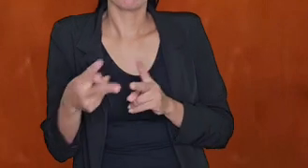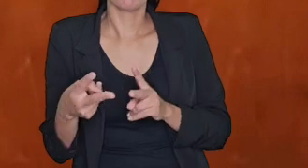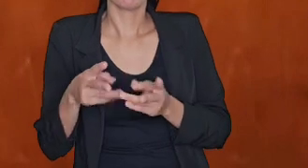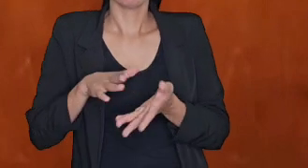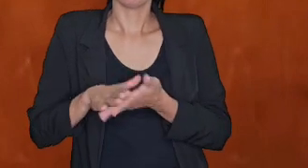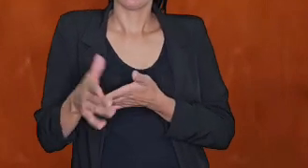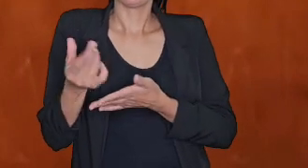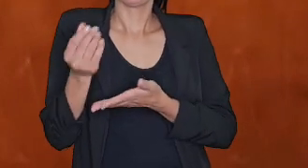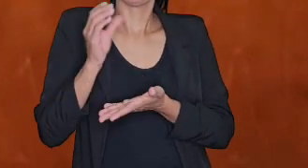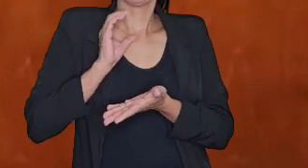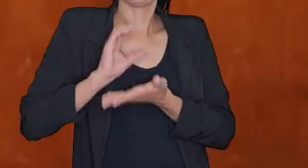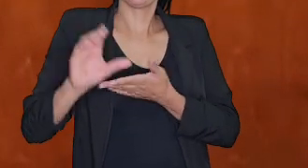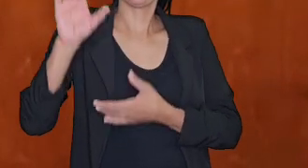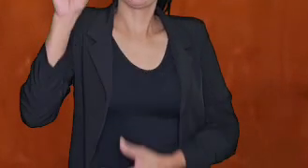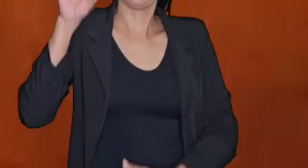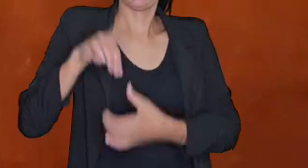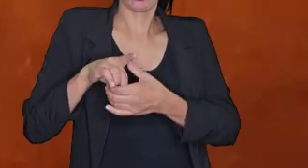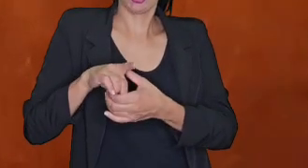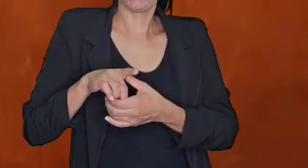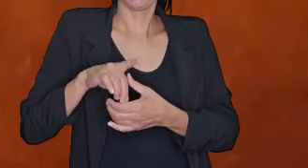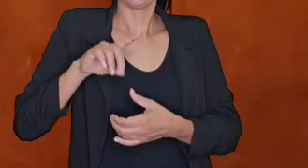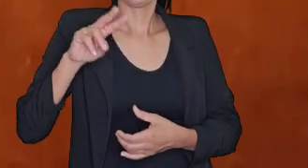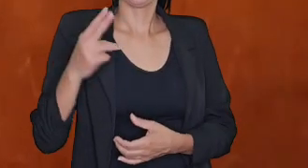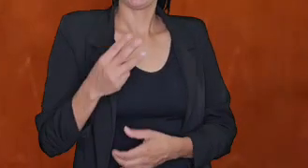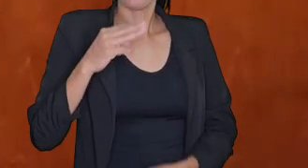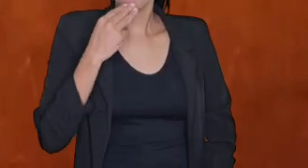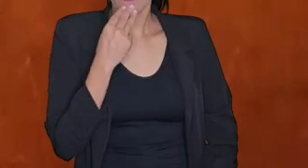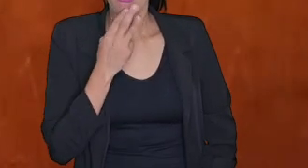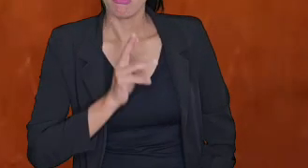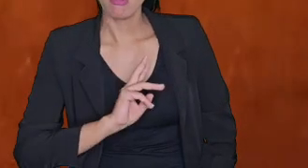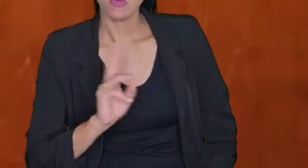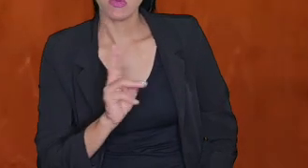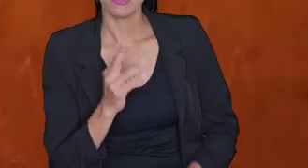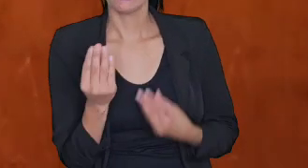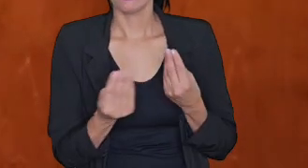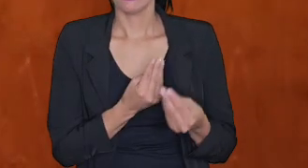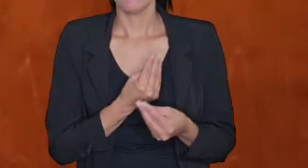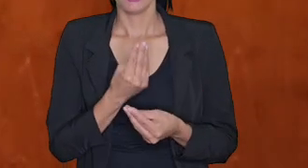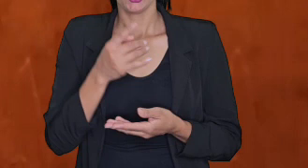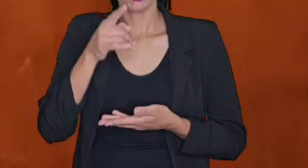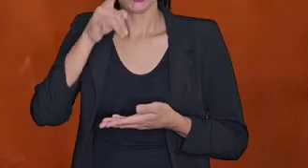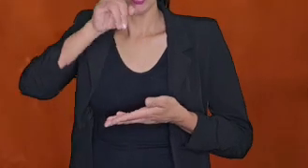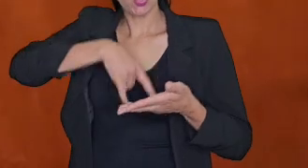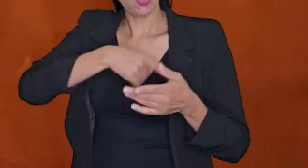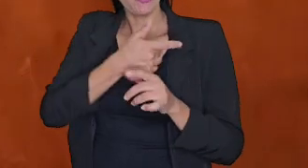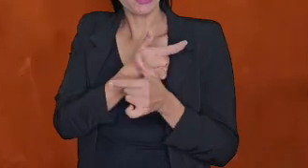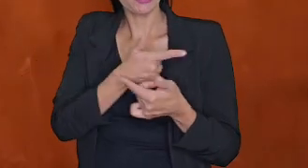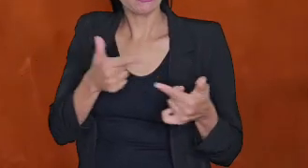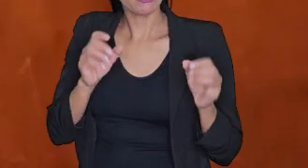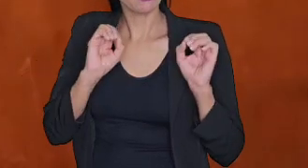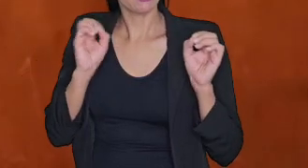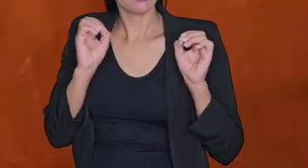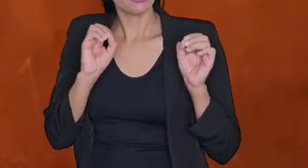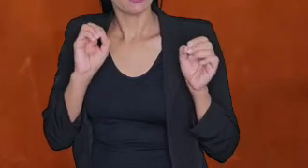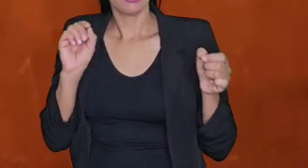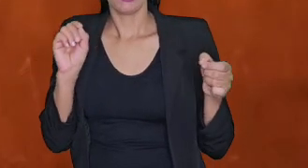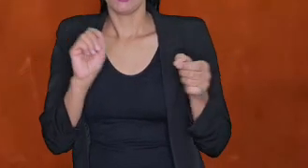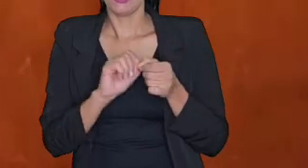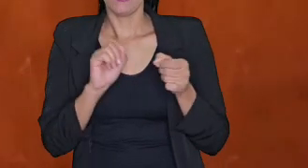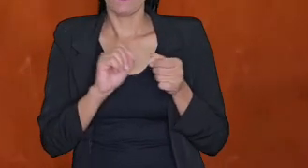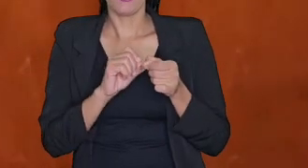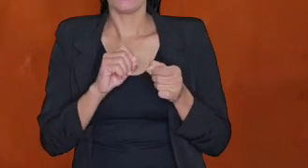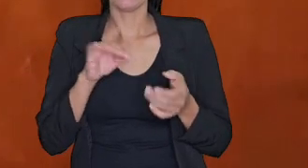o cara comprou um imóvel, transferiu uma bufunfa, um cascalho de 2 milhões de reais e não